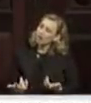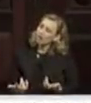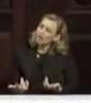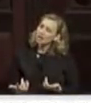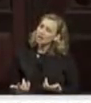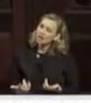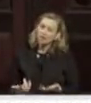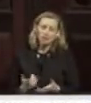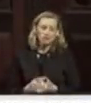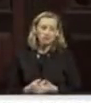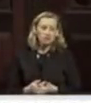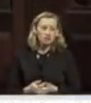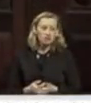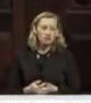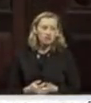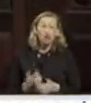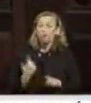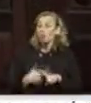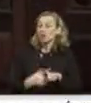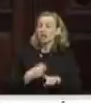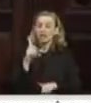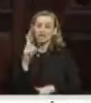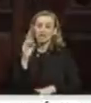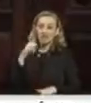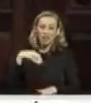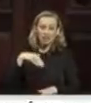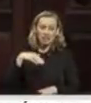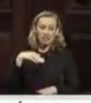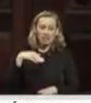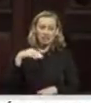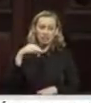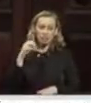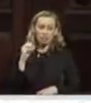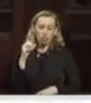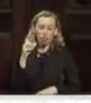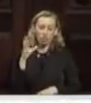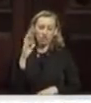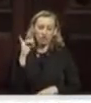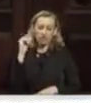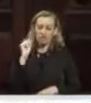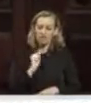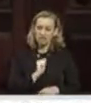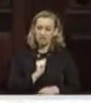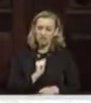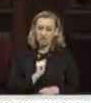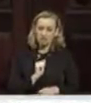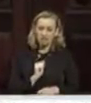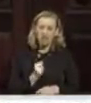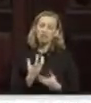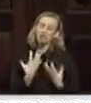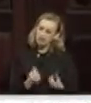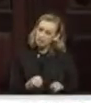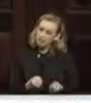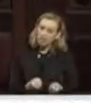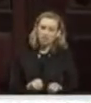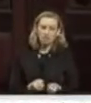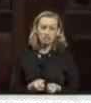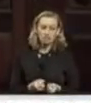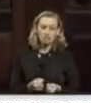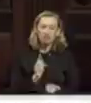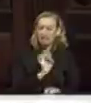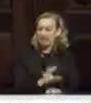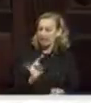o espaço da democracia. Partidos que ideologicamente são contrários são favoráveis à democracia, porque a democracia é o lugar do